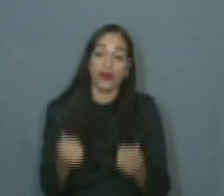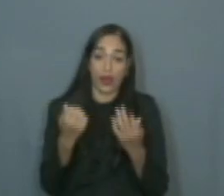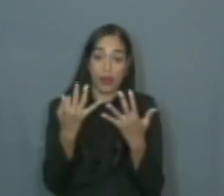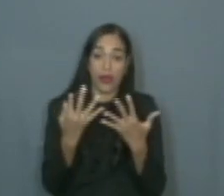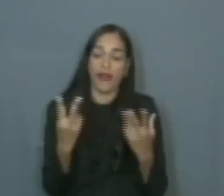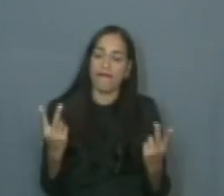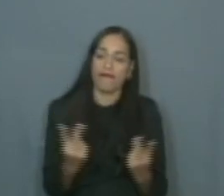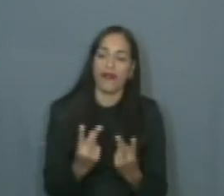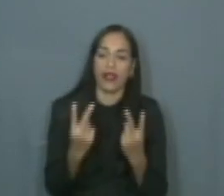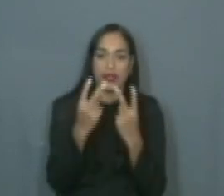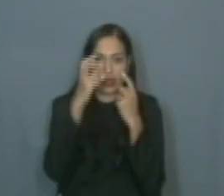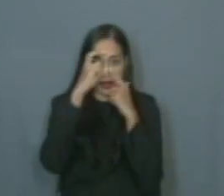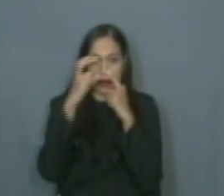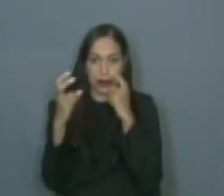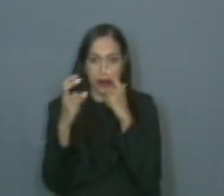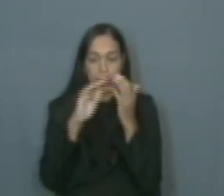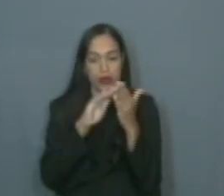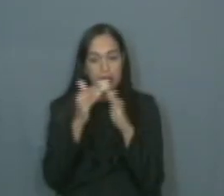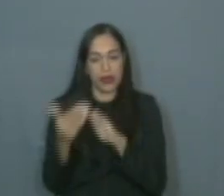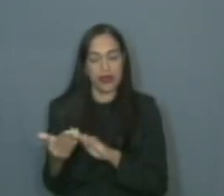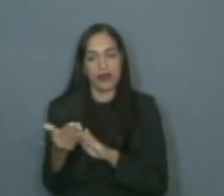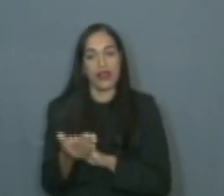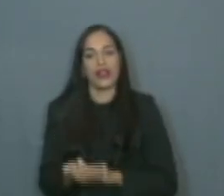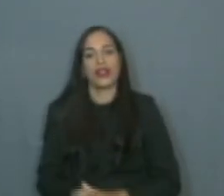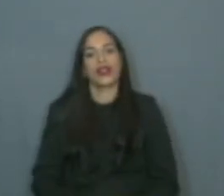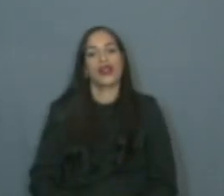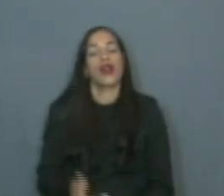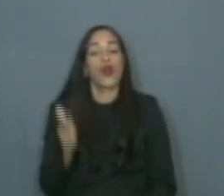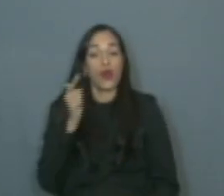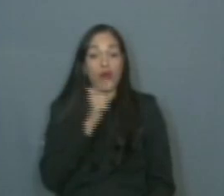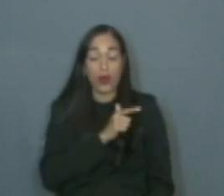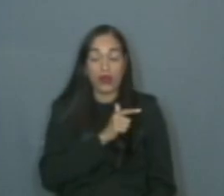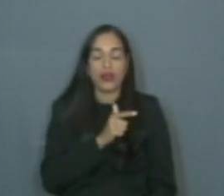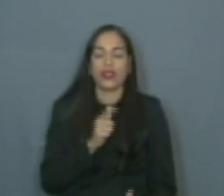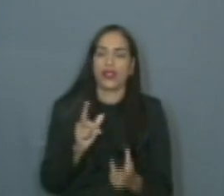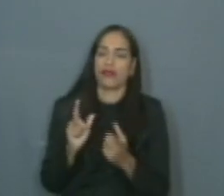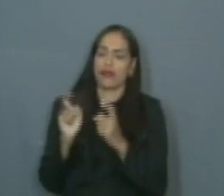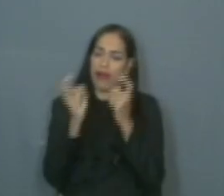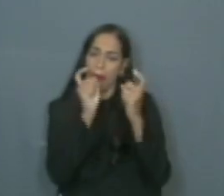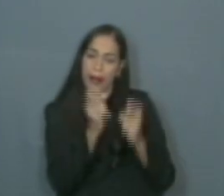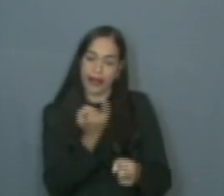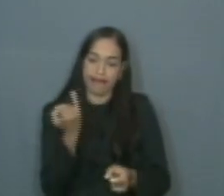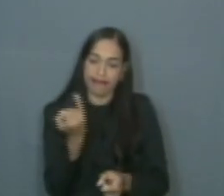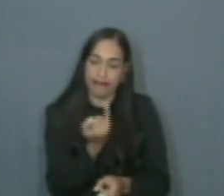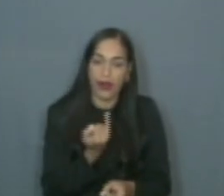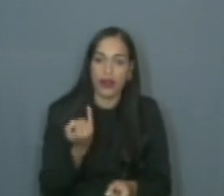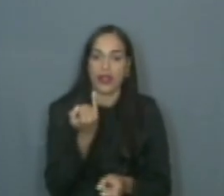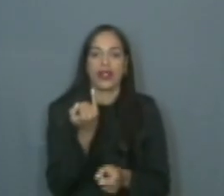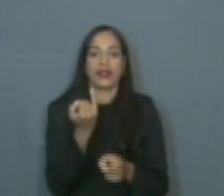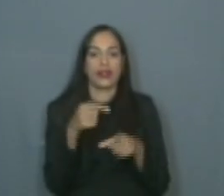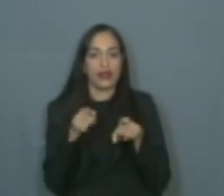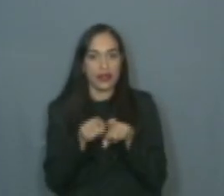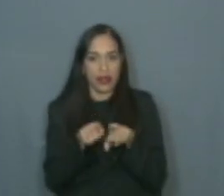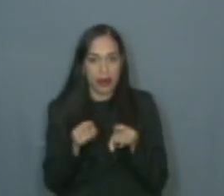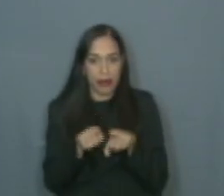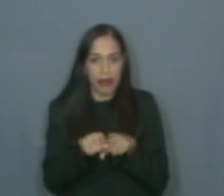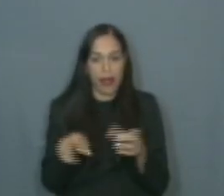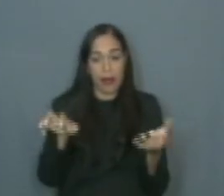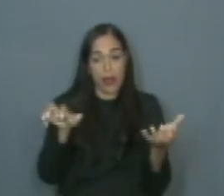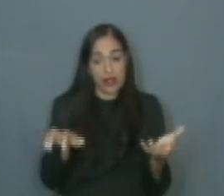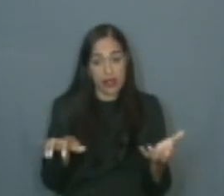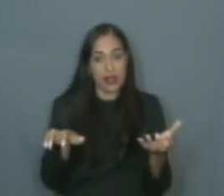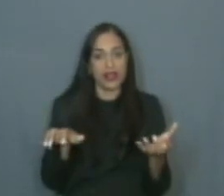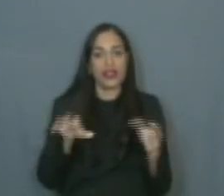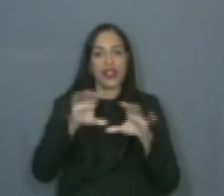sobre a valorização da cultura periférica. Sem dúvidas, conseguimos protagonizar debates importantes, chegando inclusive ao Distrito Federal,